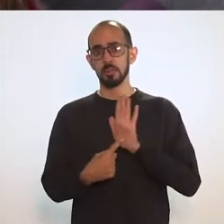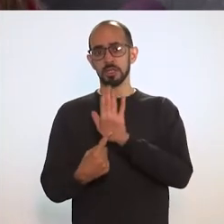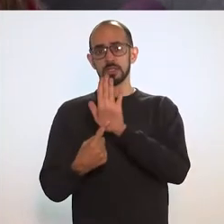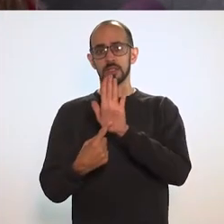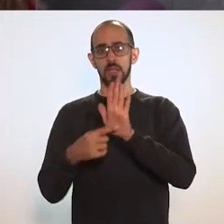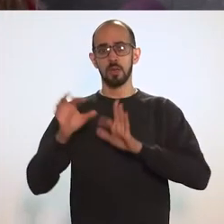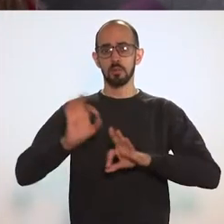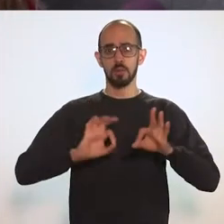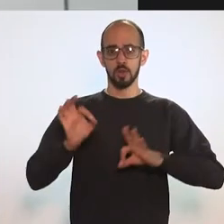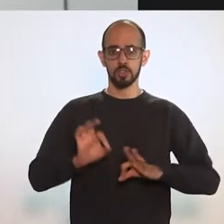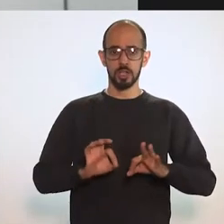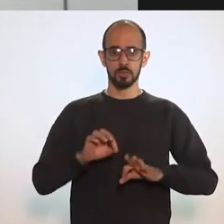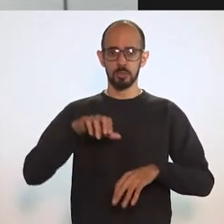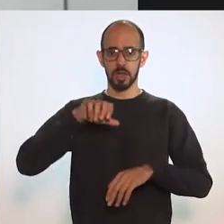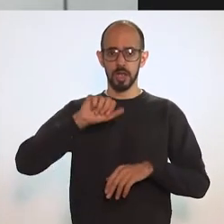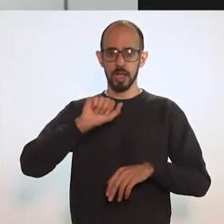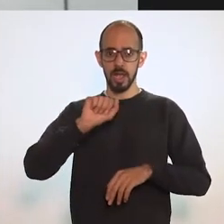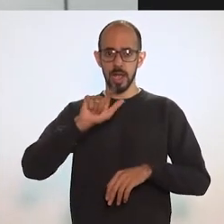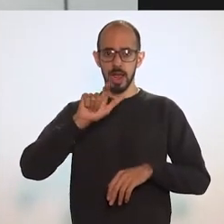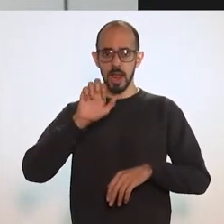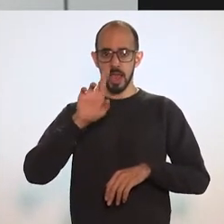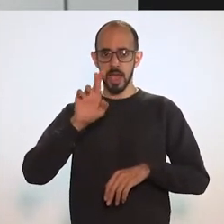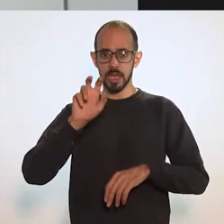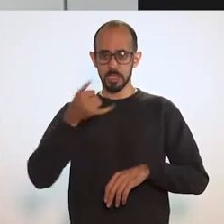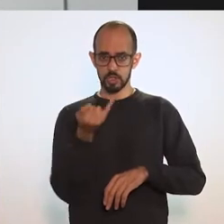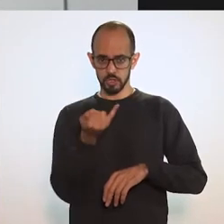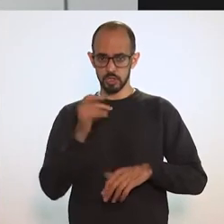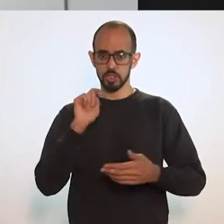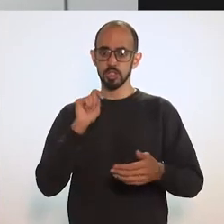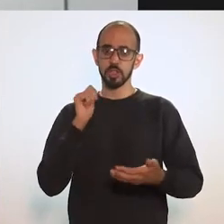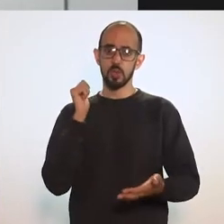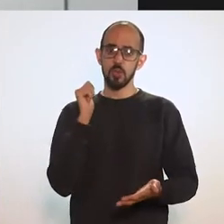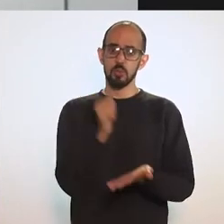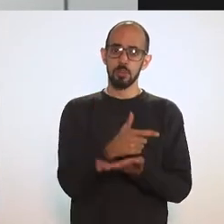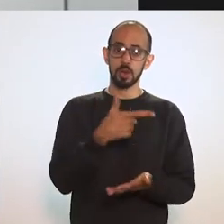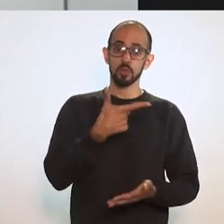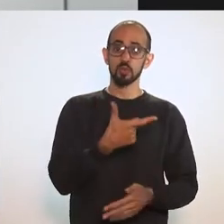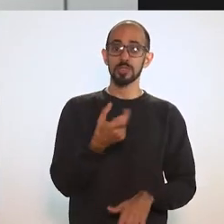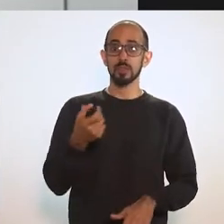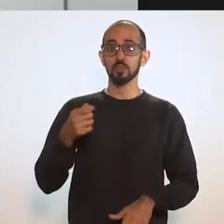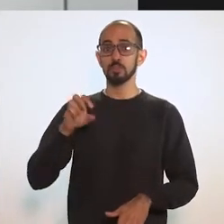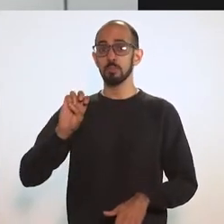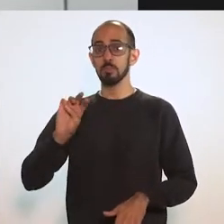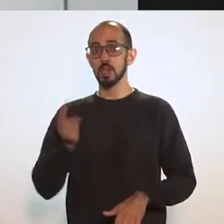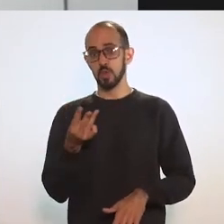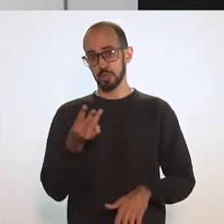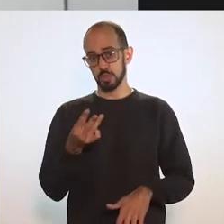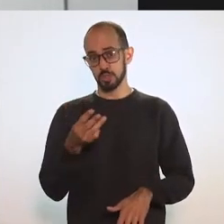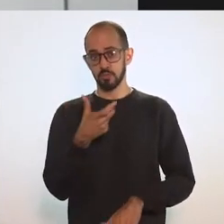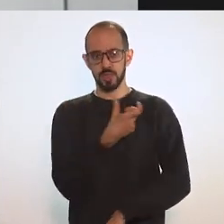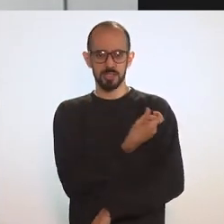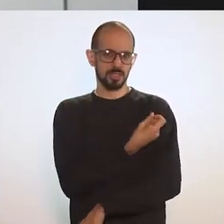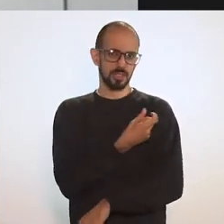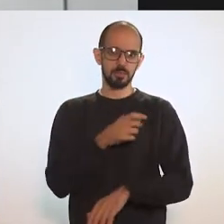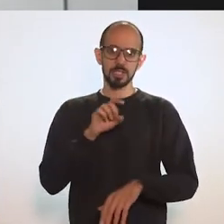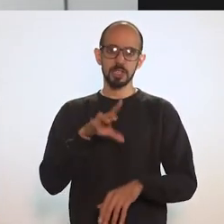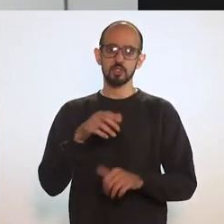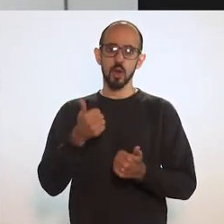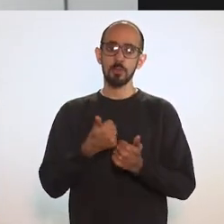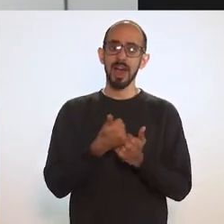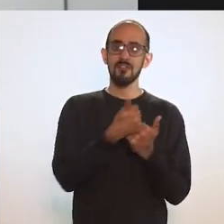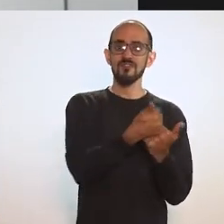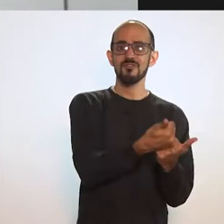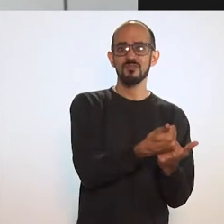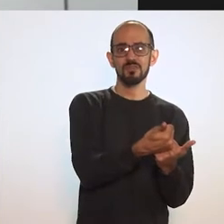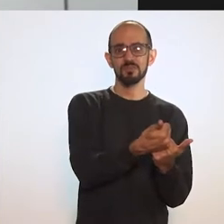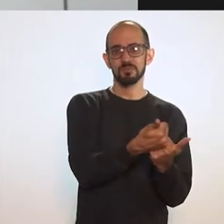Alerj doe 200 milhões para a compra de vacinas. Esse projeto está tramitando. Mas isso foi só para a Alerj contribuir com esse